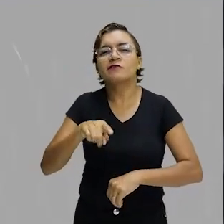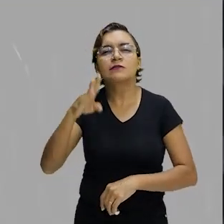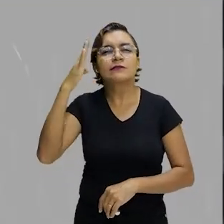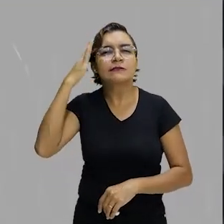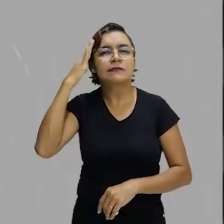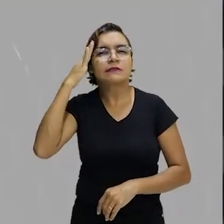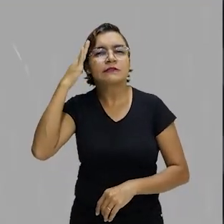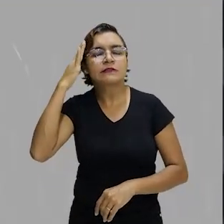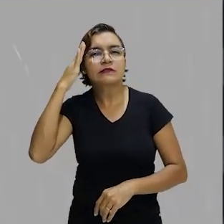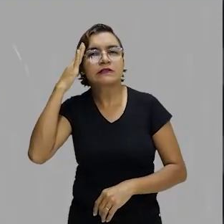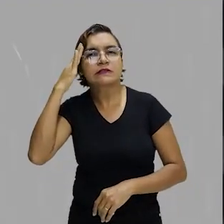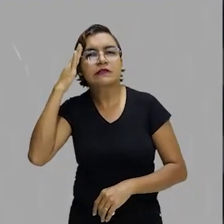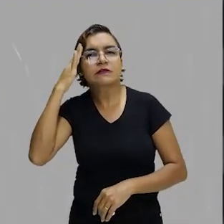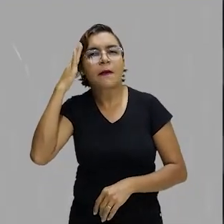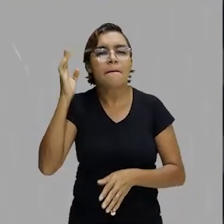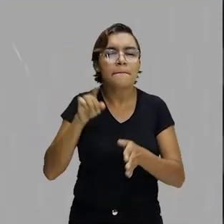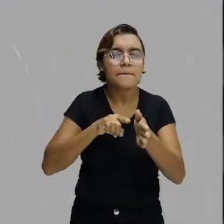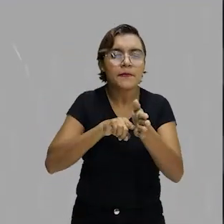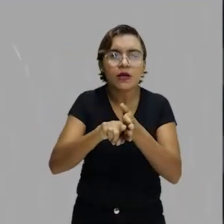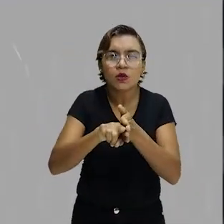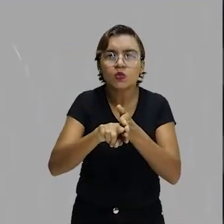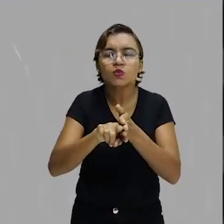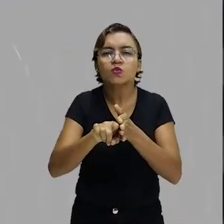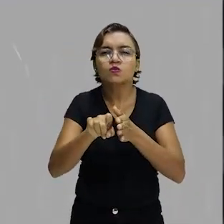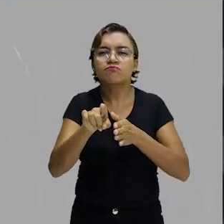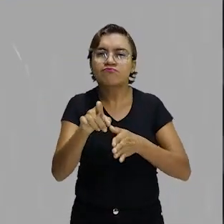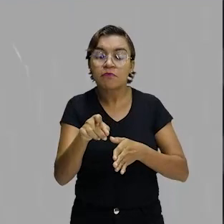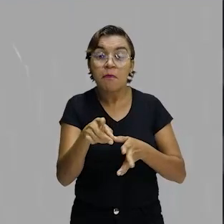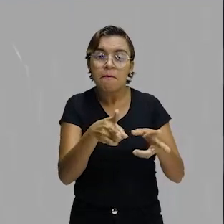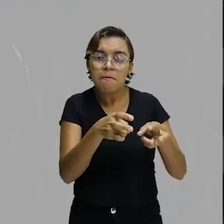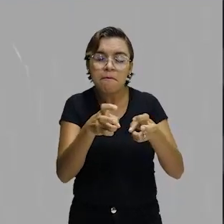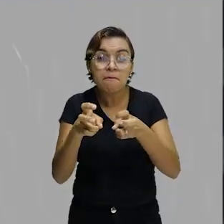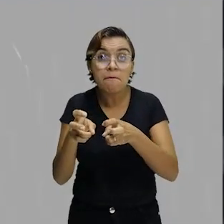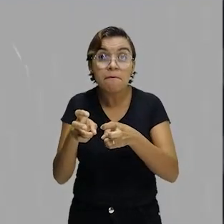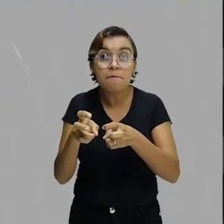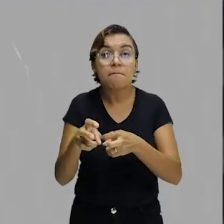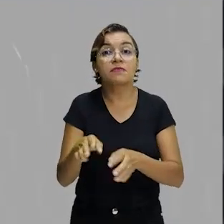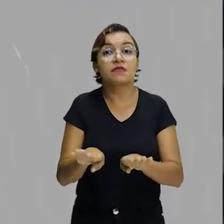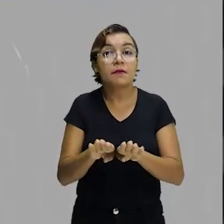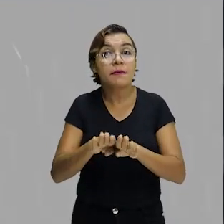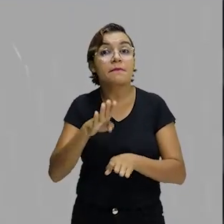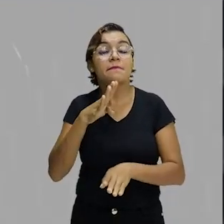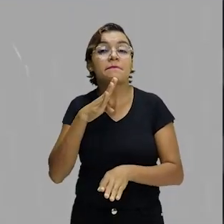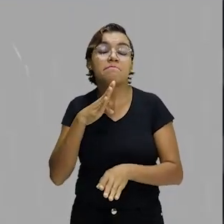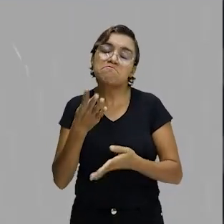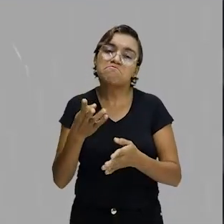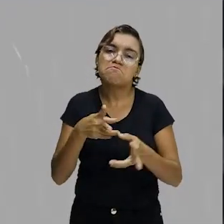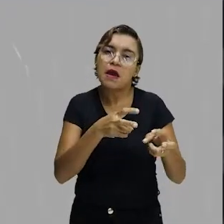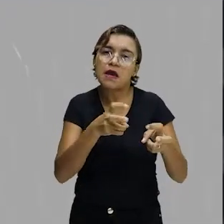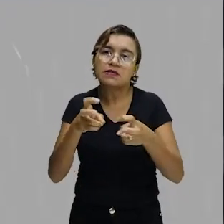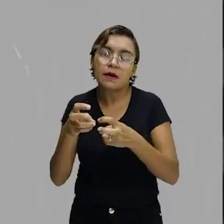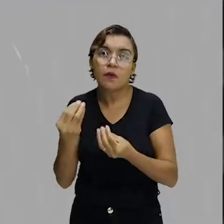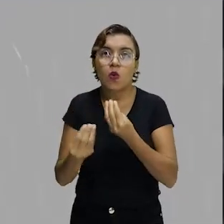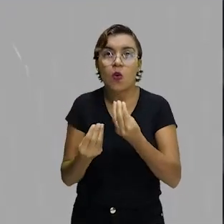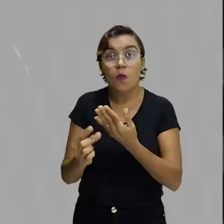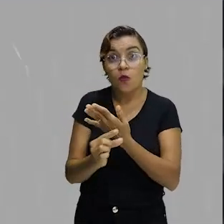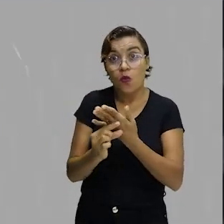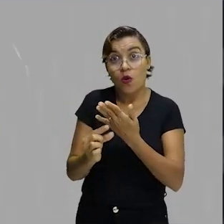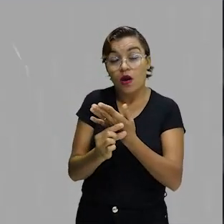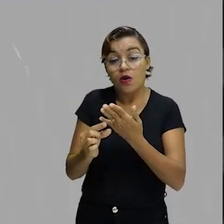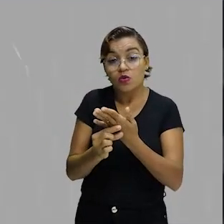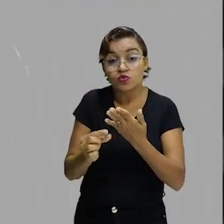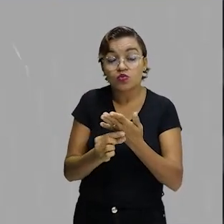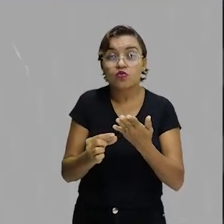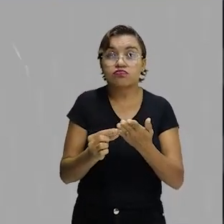entender a arquitetura da questão, você consegue também perceber como o autor fez a questão. E aí, se você domina o